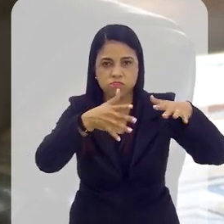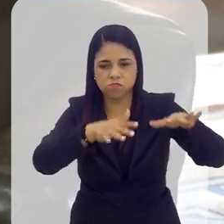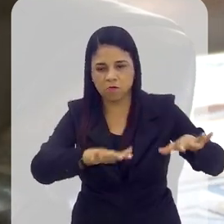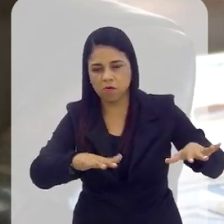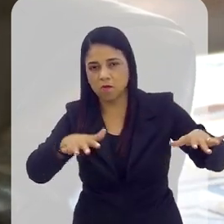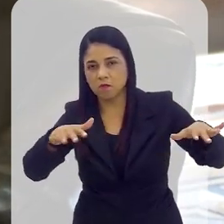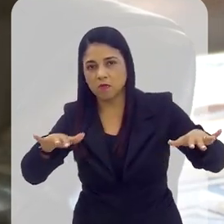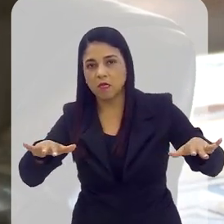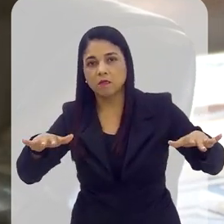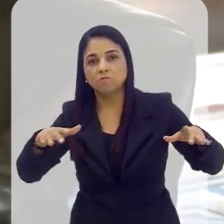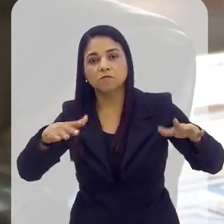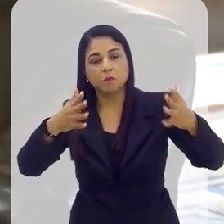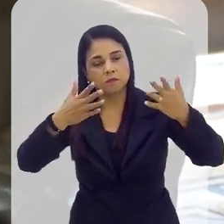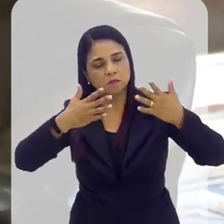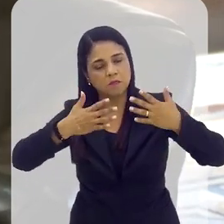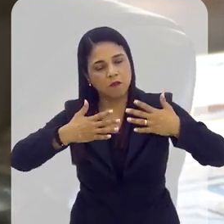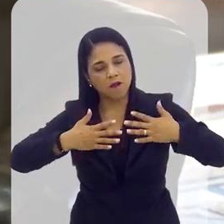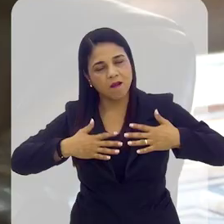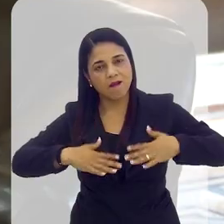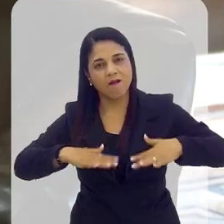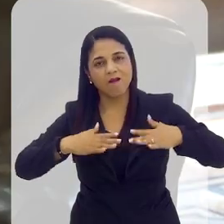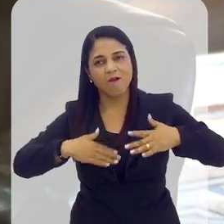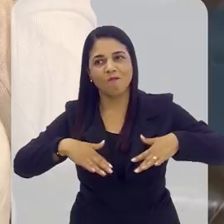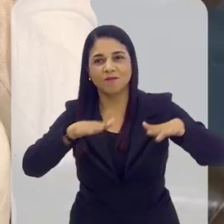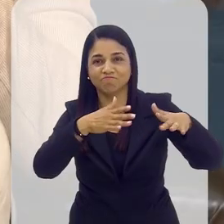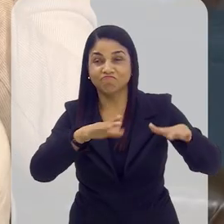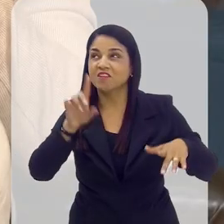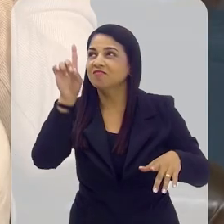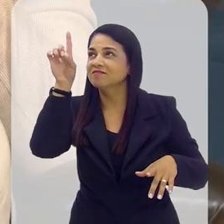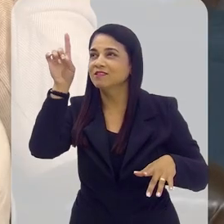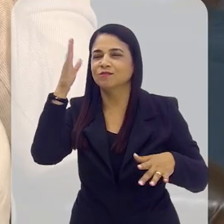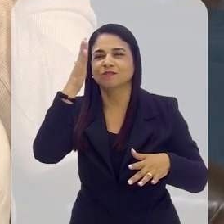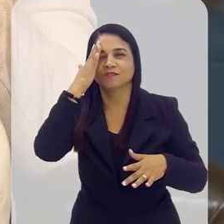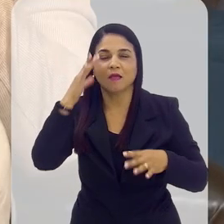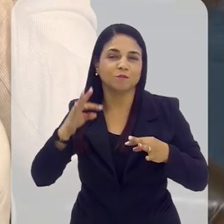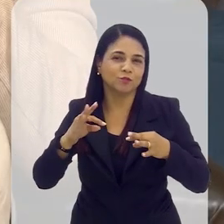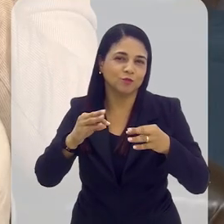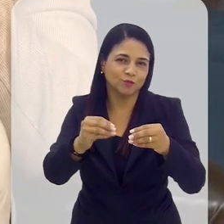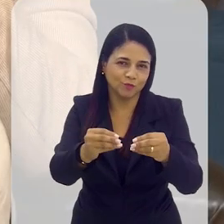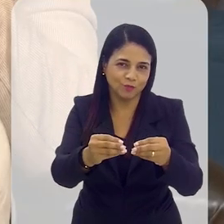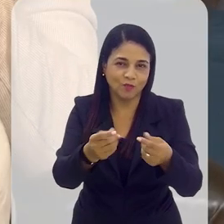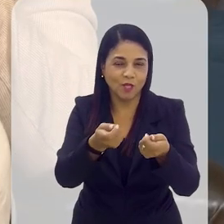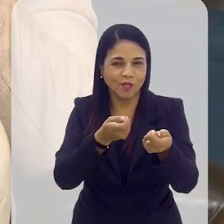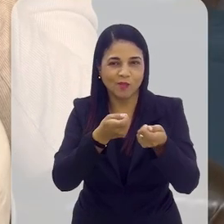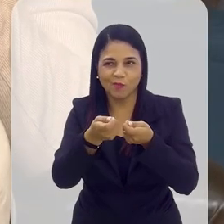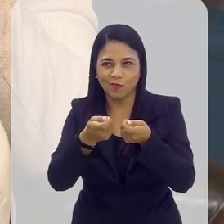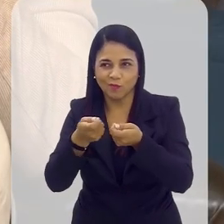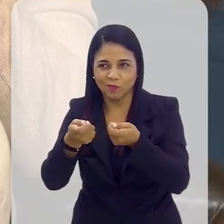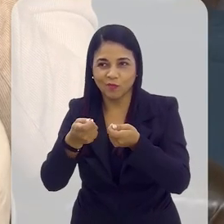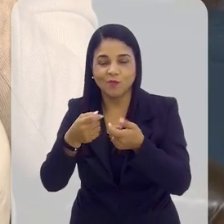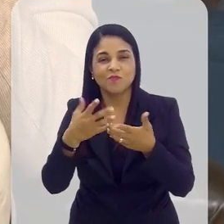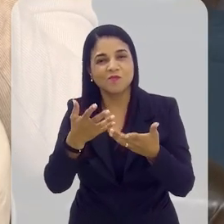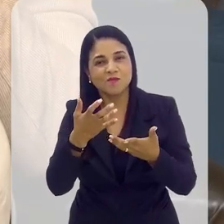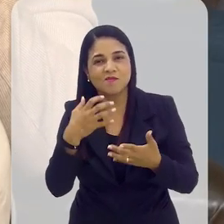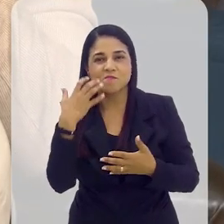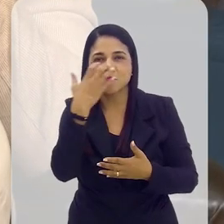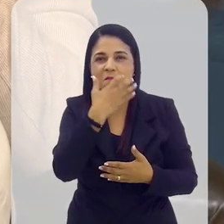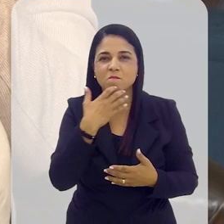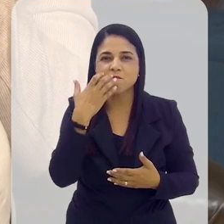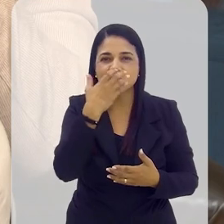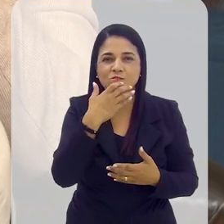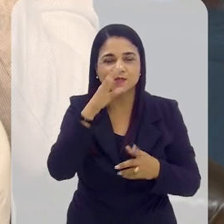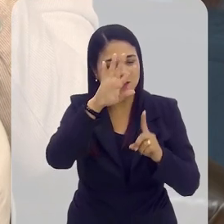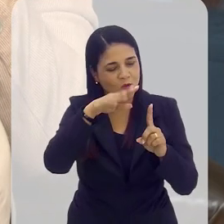se avolumam, daqui a pouco as ondas passam e param. Deus, ele continua controlando todas essas coisas. Eu queria que você mandasse uma